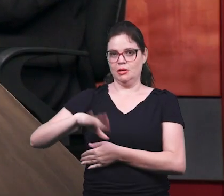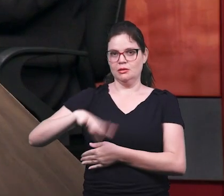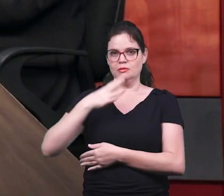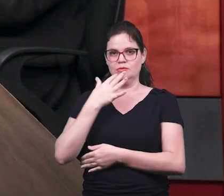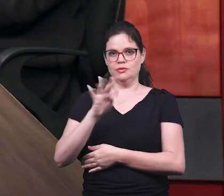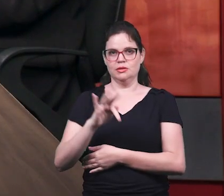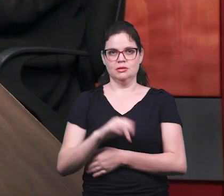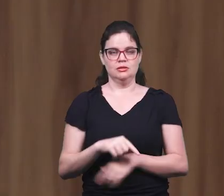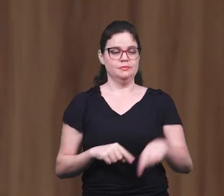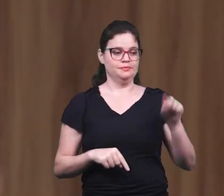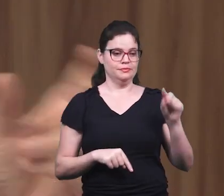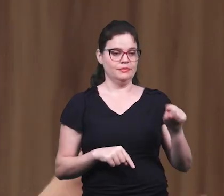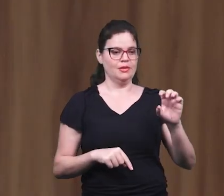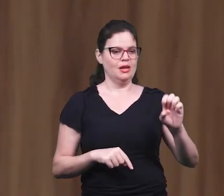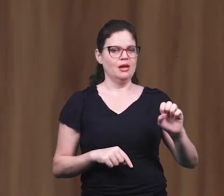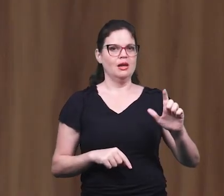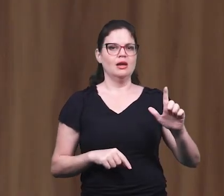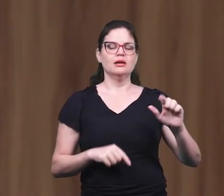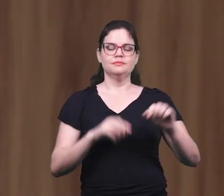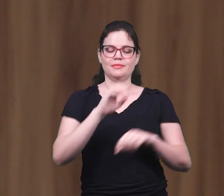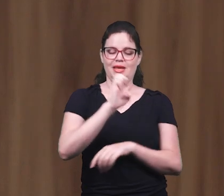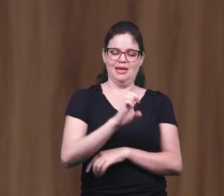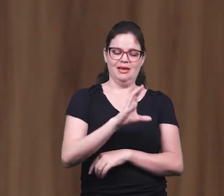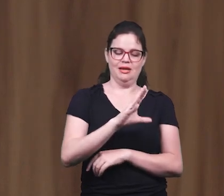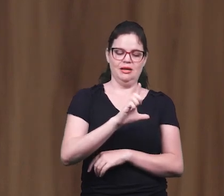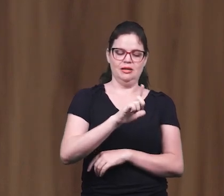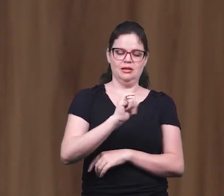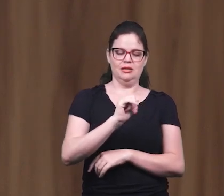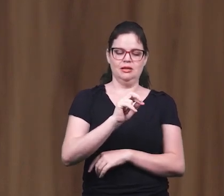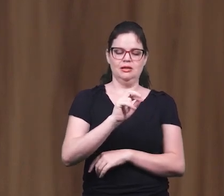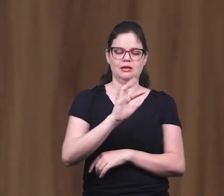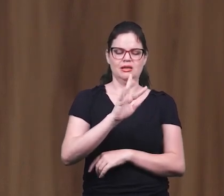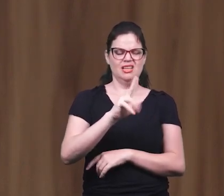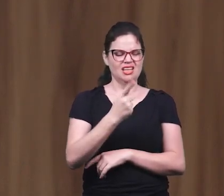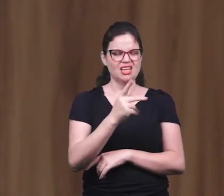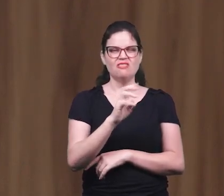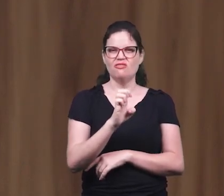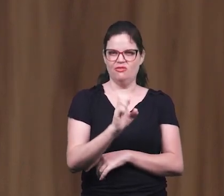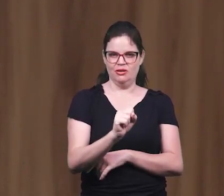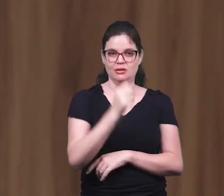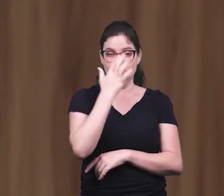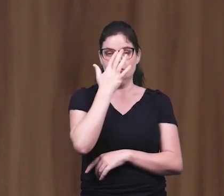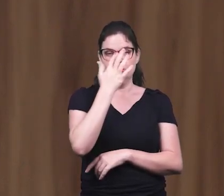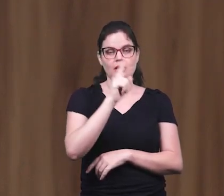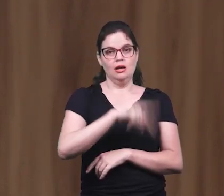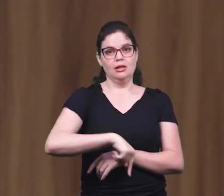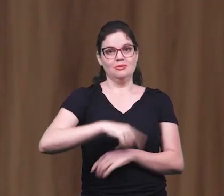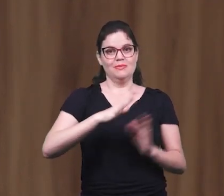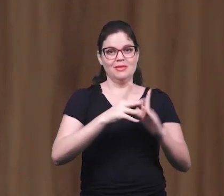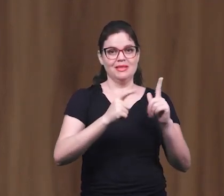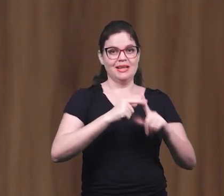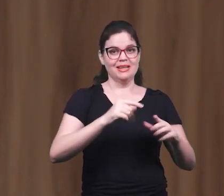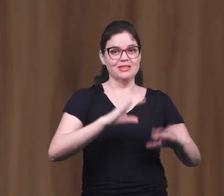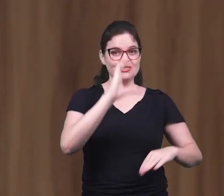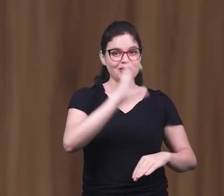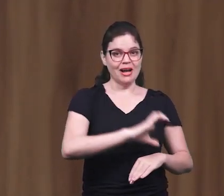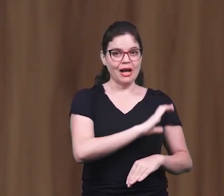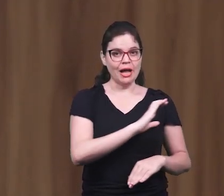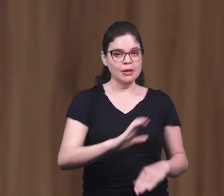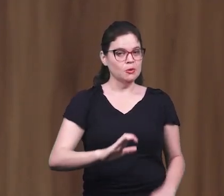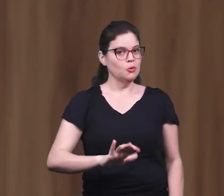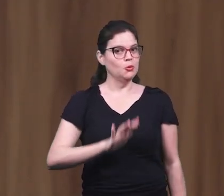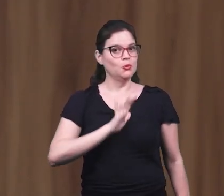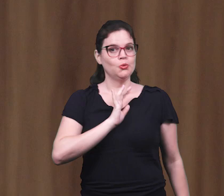né? E o Wycliffe ele faz essa tradução, e isso para a igreja romana, vigente ali na época, era uma afronta, né? Porque